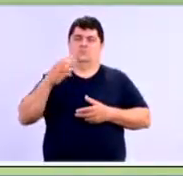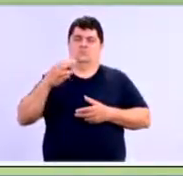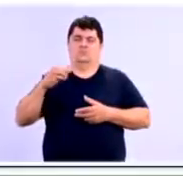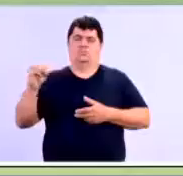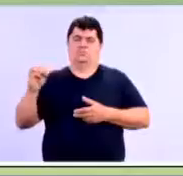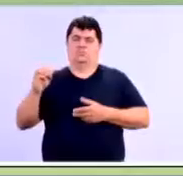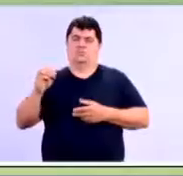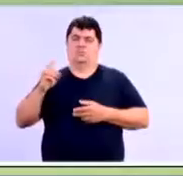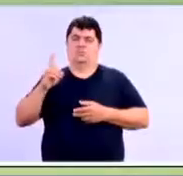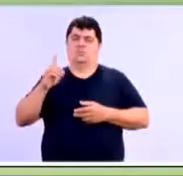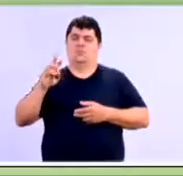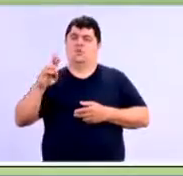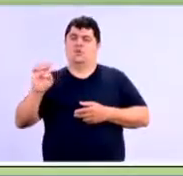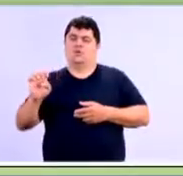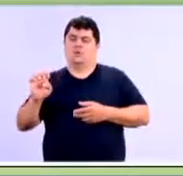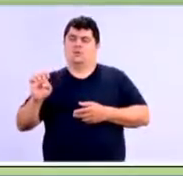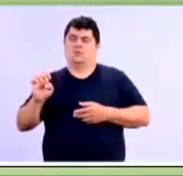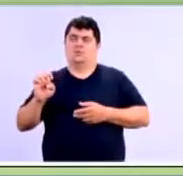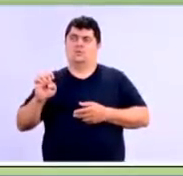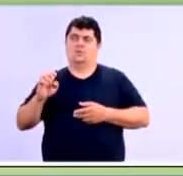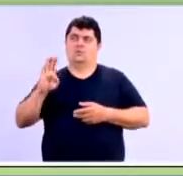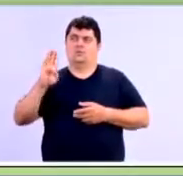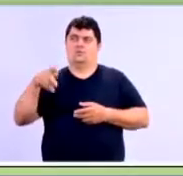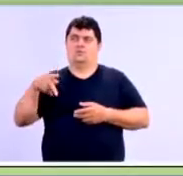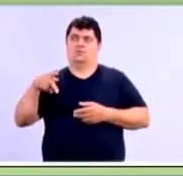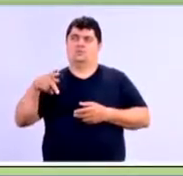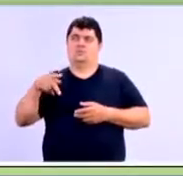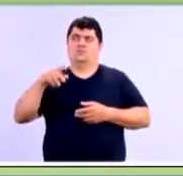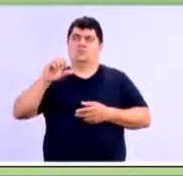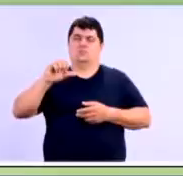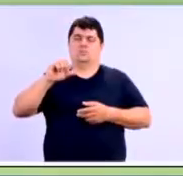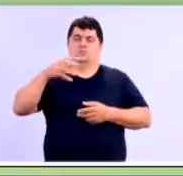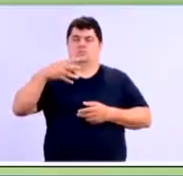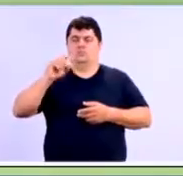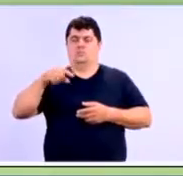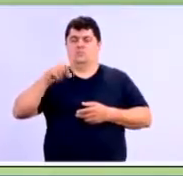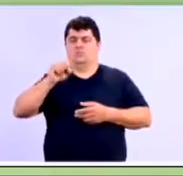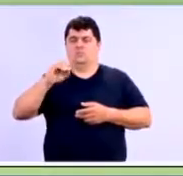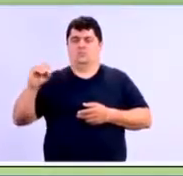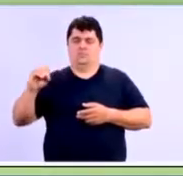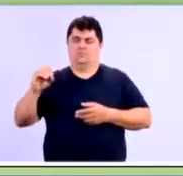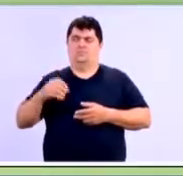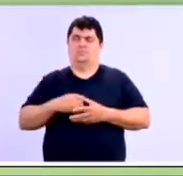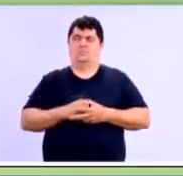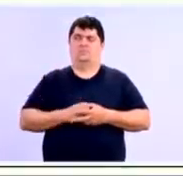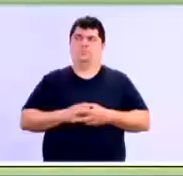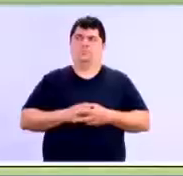aonde que eu acho o total do ativo? O total do ativo eu acho aqui no balanço patrimonial.